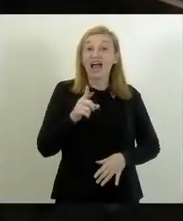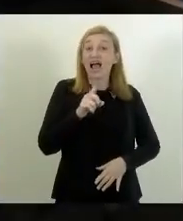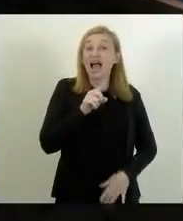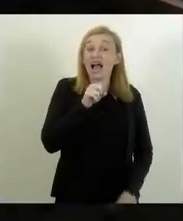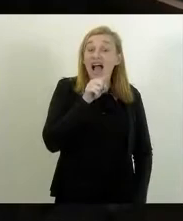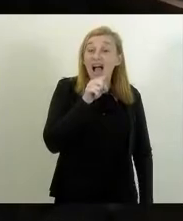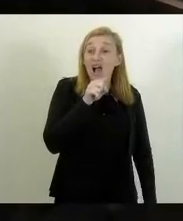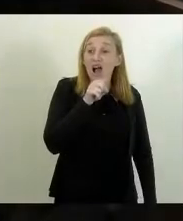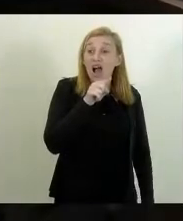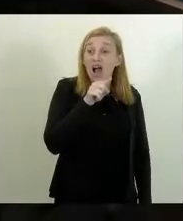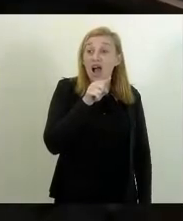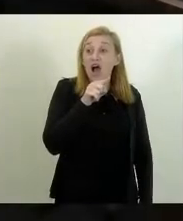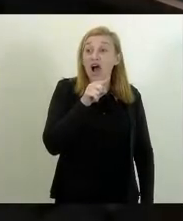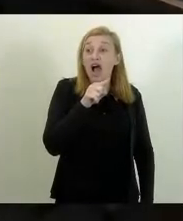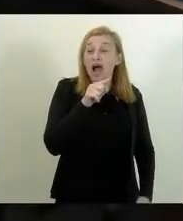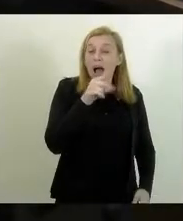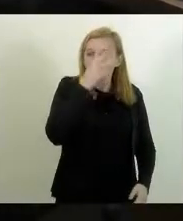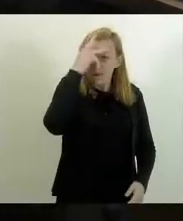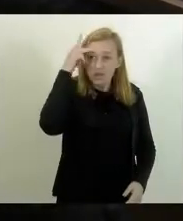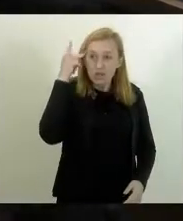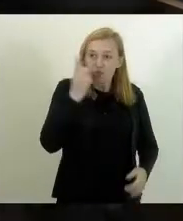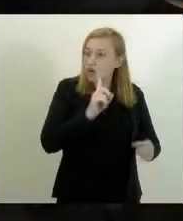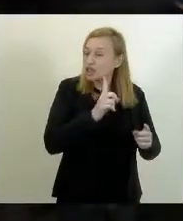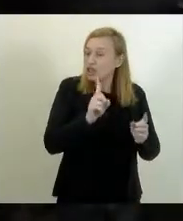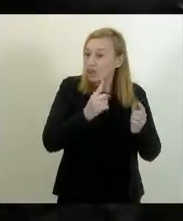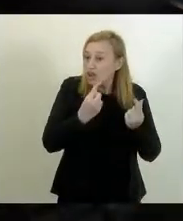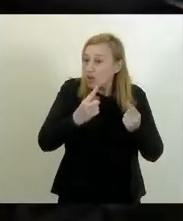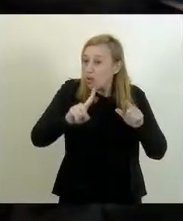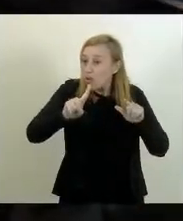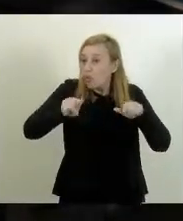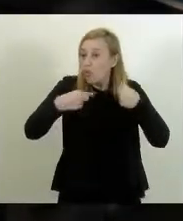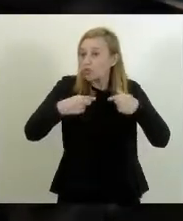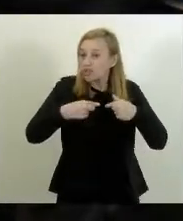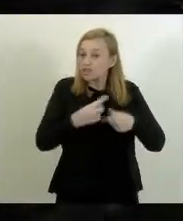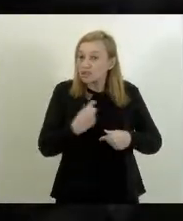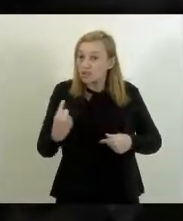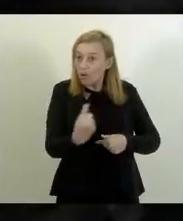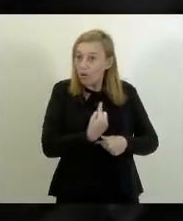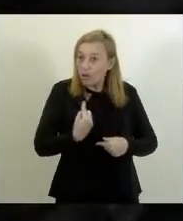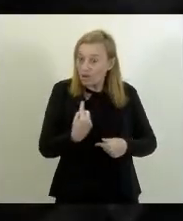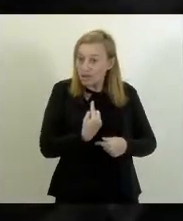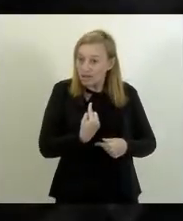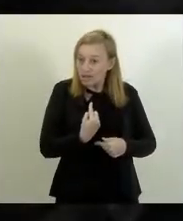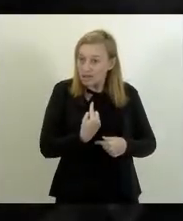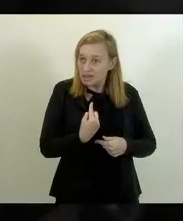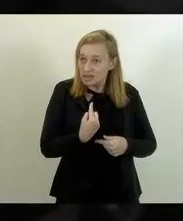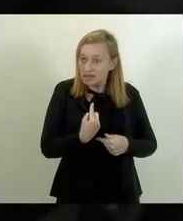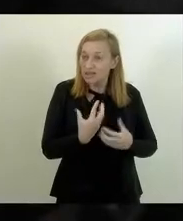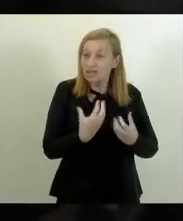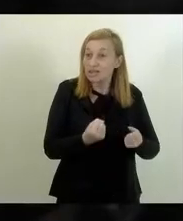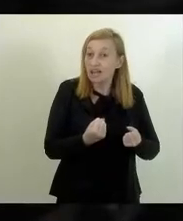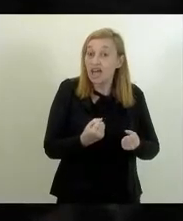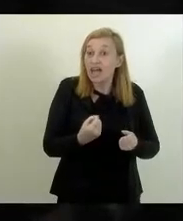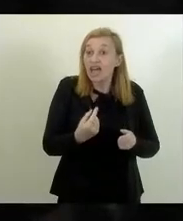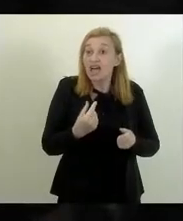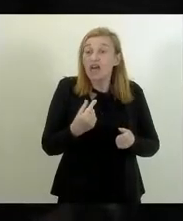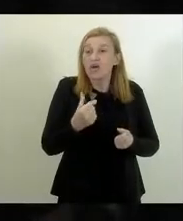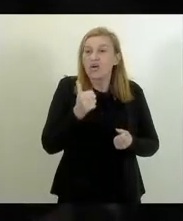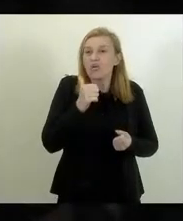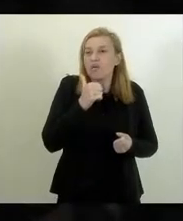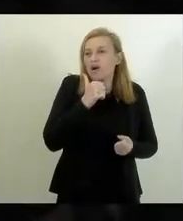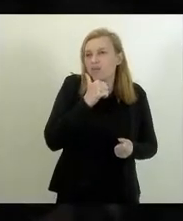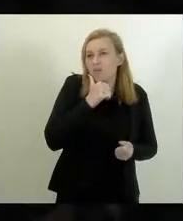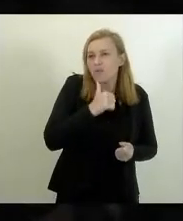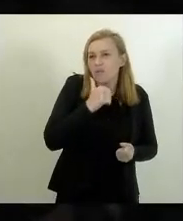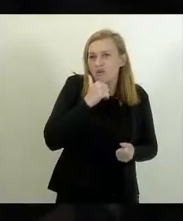é contra nós é a nosso favor, diz Paulo. Então, se uma senhora, com a